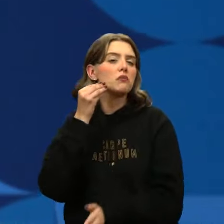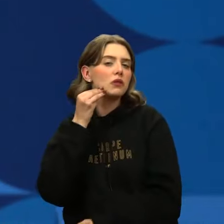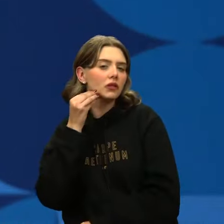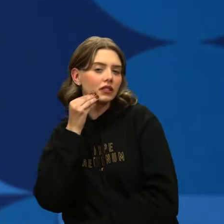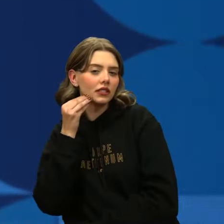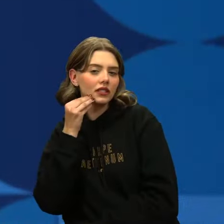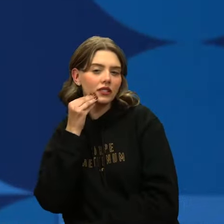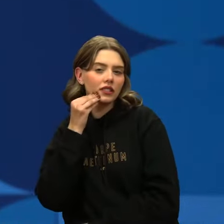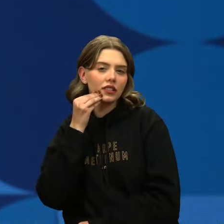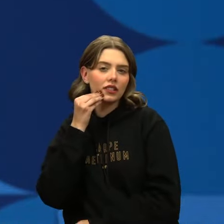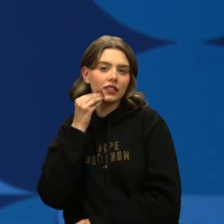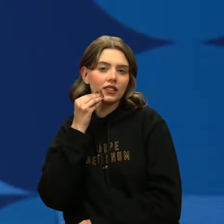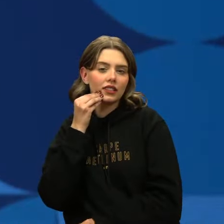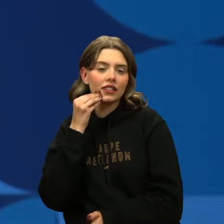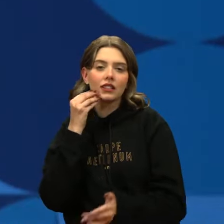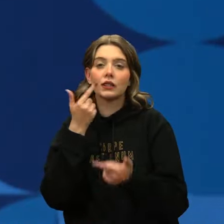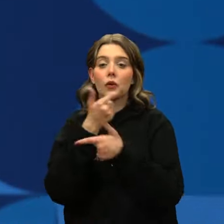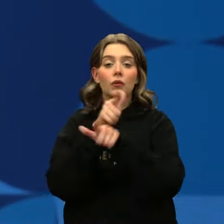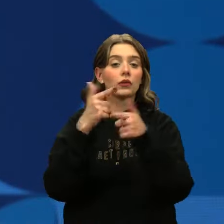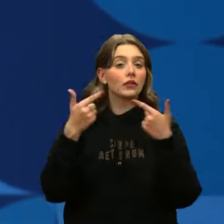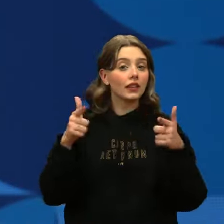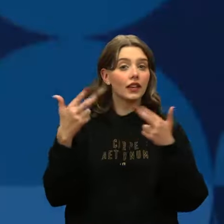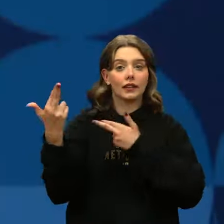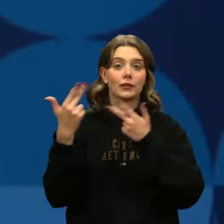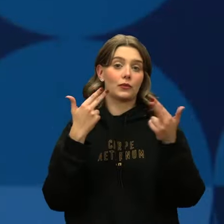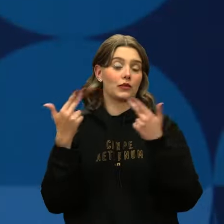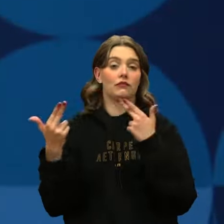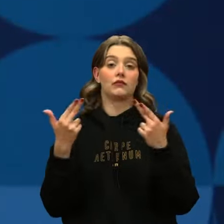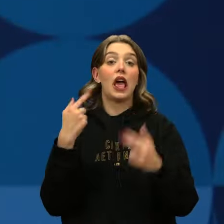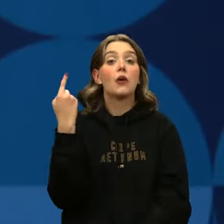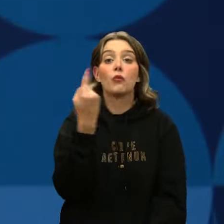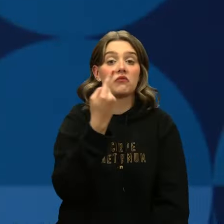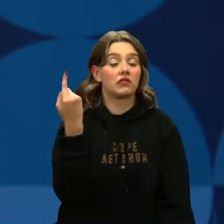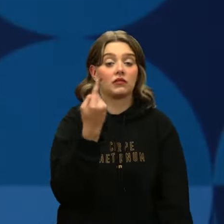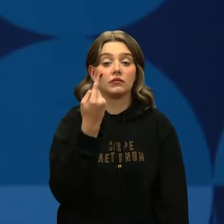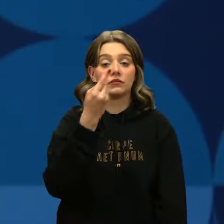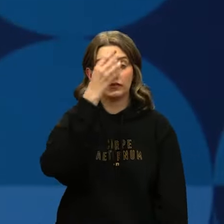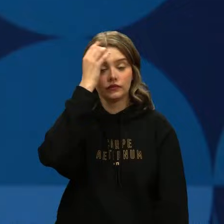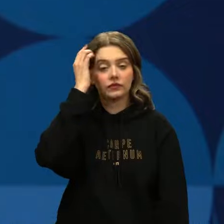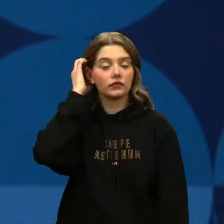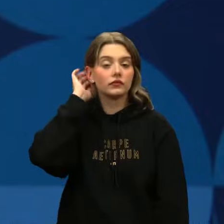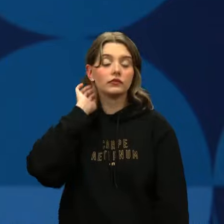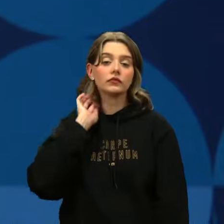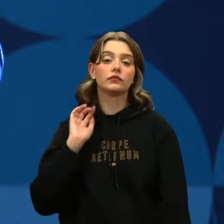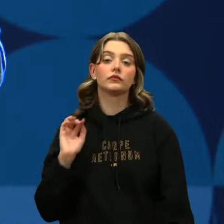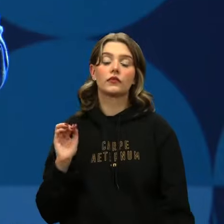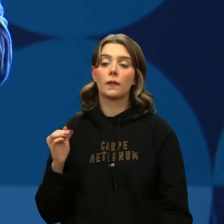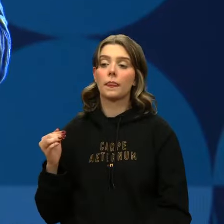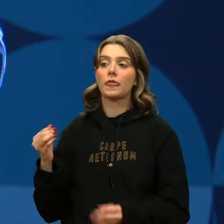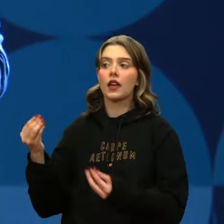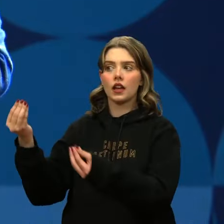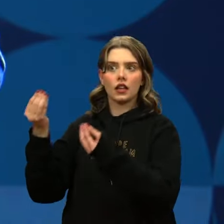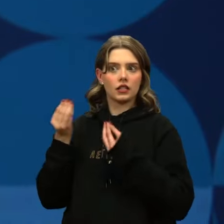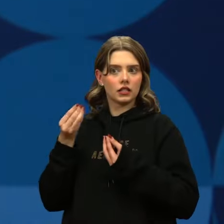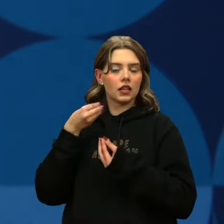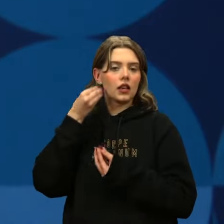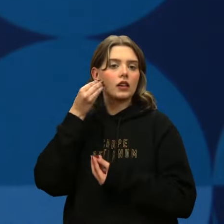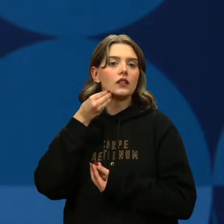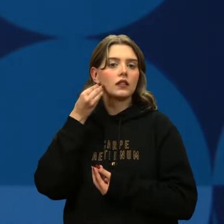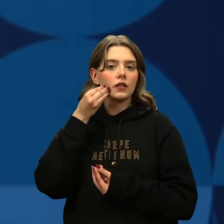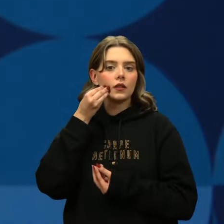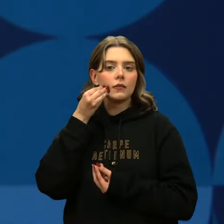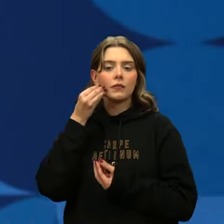sem igual, do cumprimento de um propósito. Essa oportunidade veio para os cristãos em